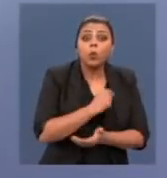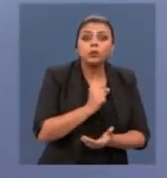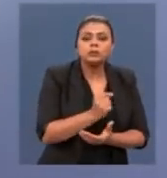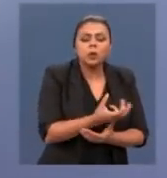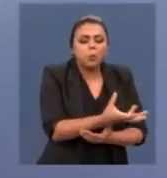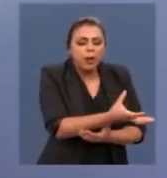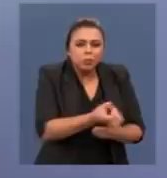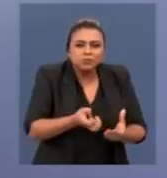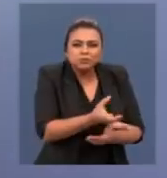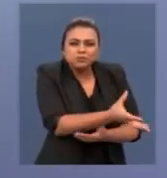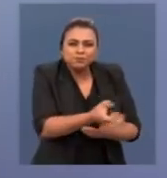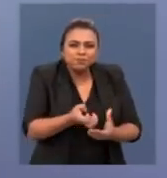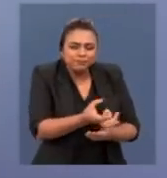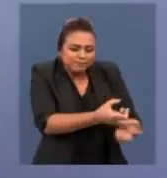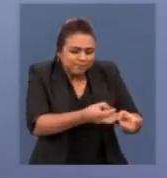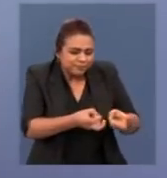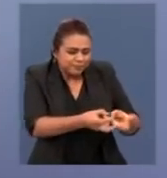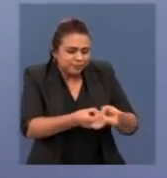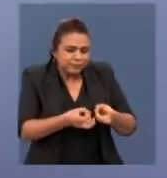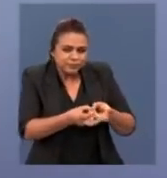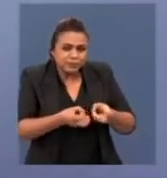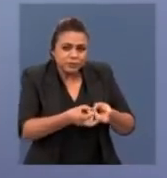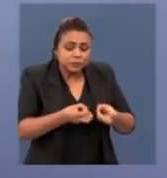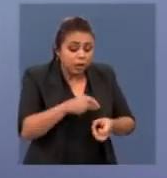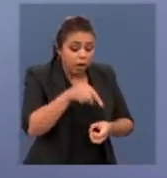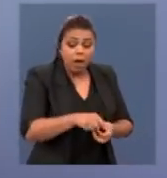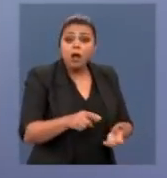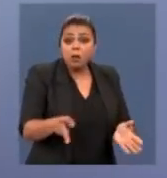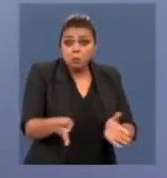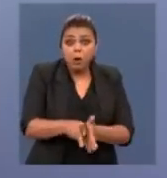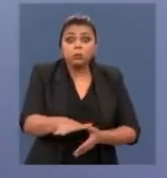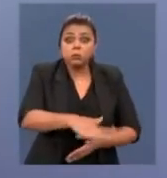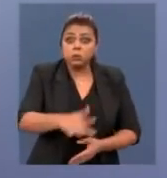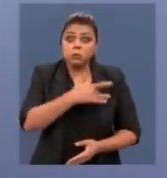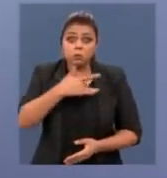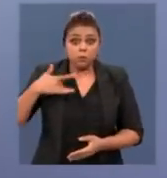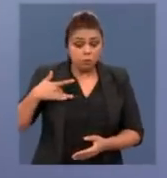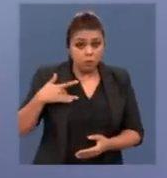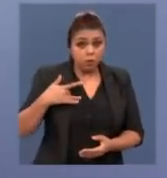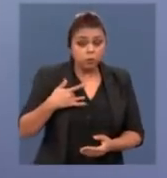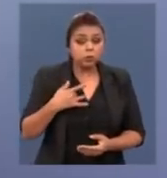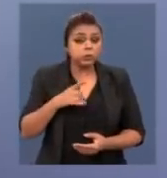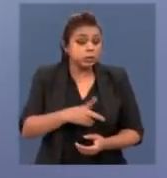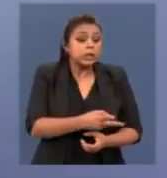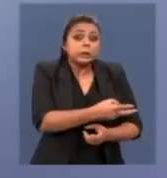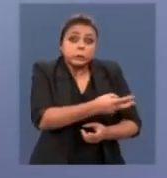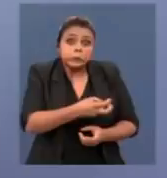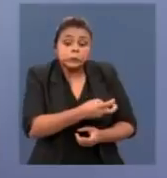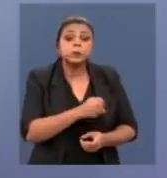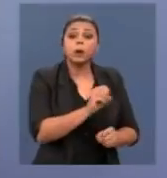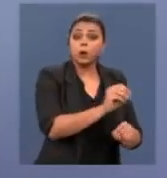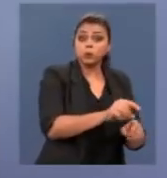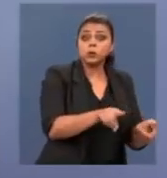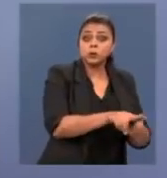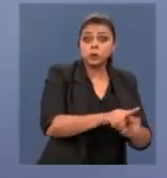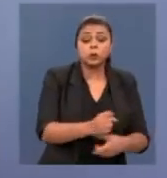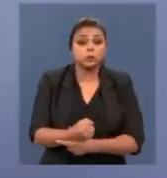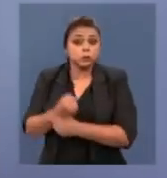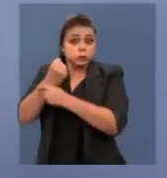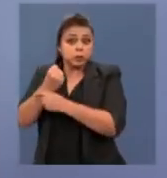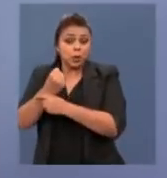muito tirando o dinheiro que pode hoje para a saúde está tirando dinheiro que pode para educação para a segurança tá